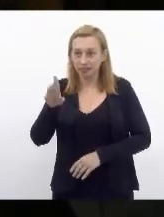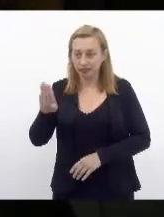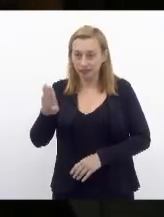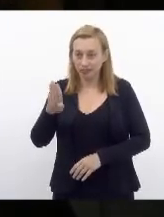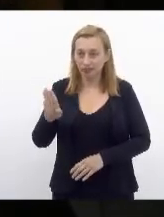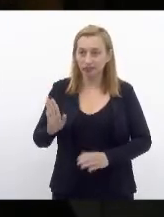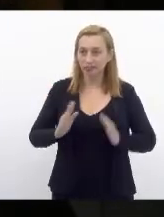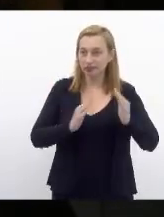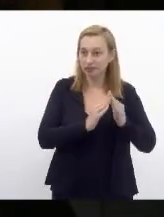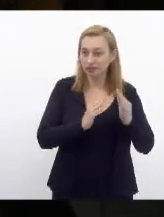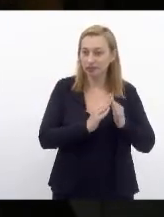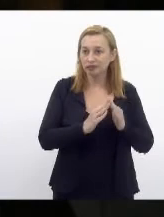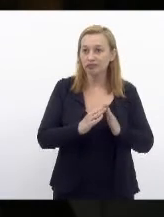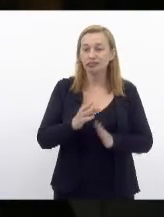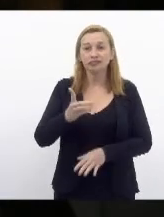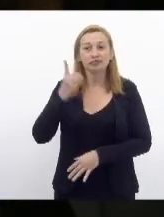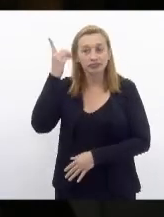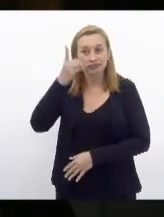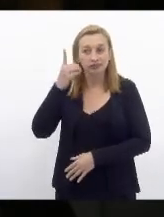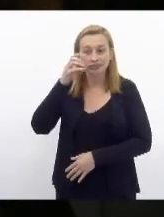deputado Edmilson Valentim,